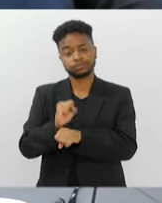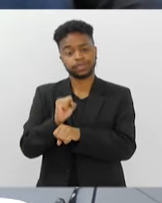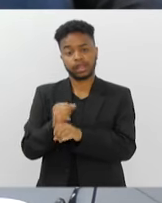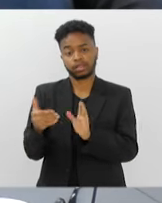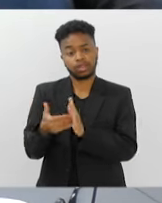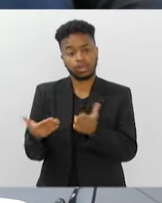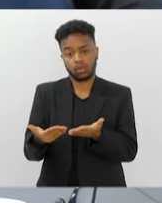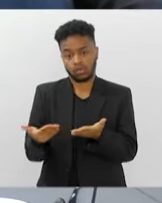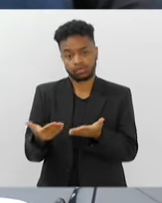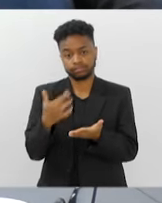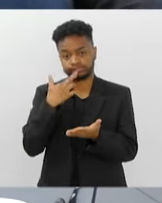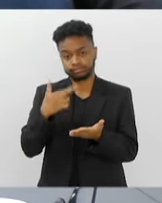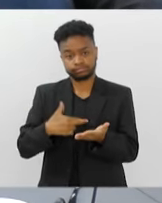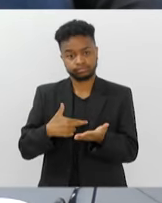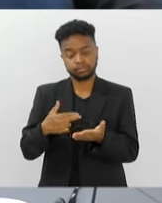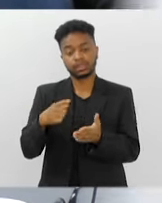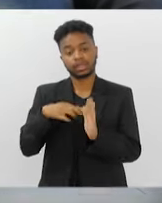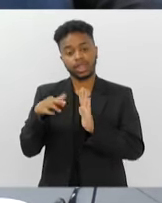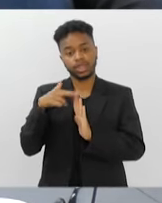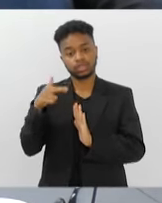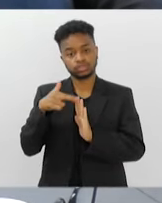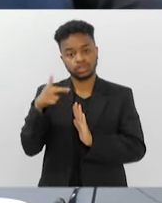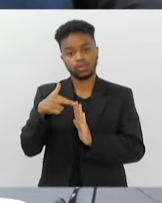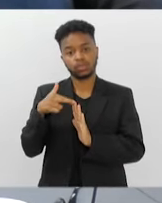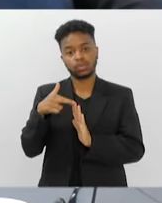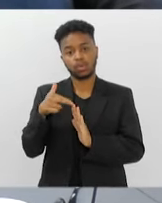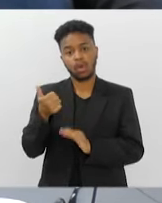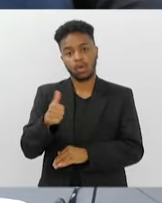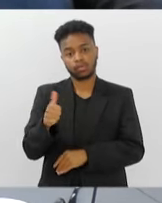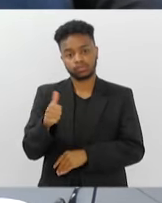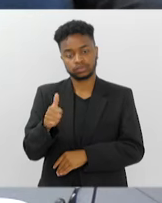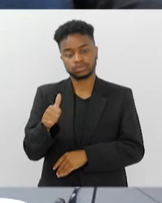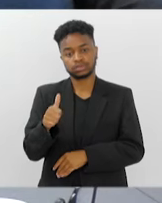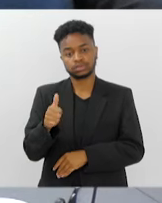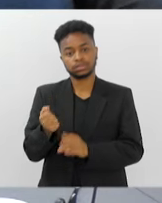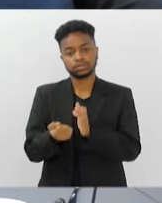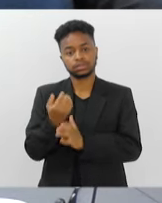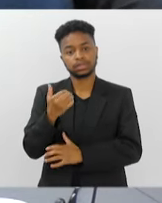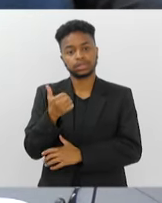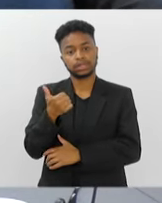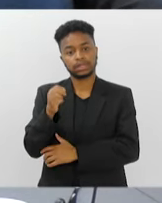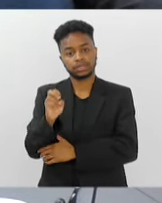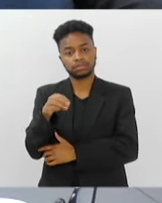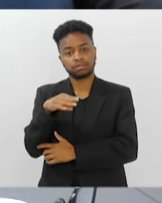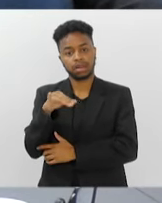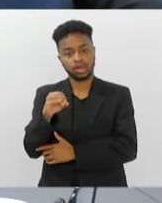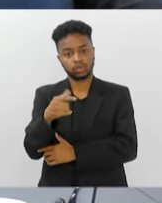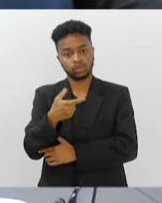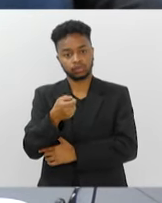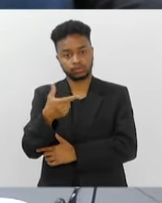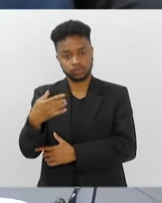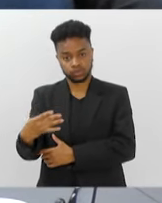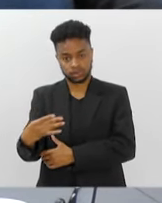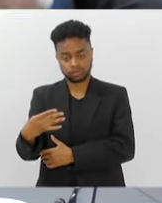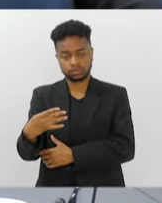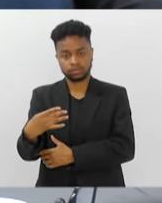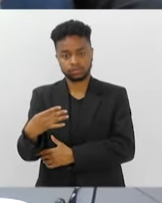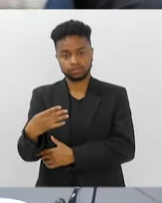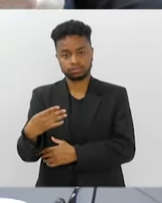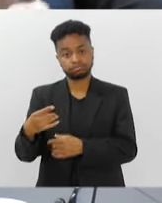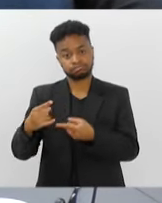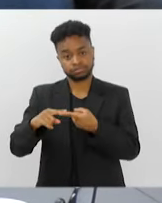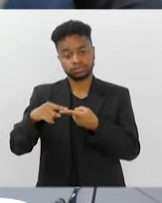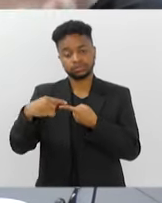deles nós temos uma resolução que é resolução 11 do dia 15 de Maio deste ano após